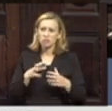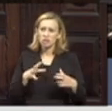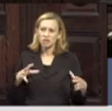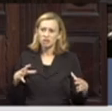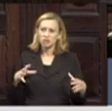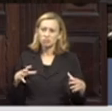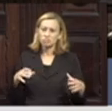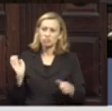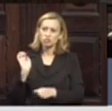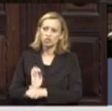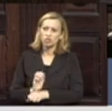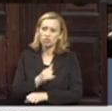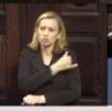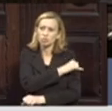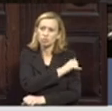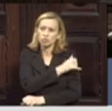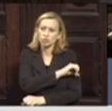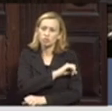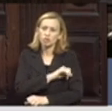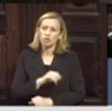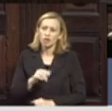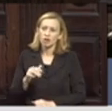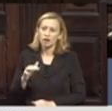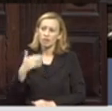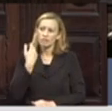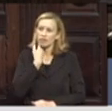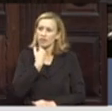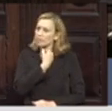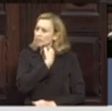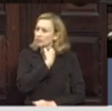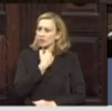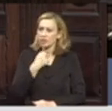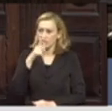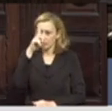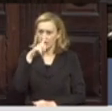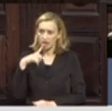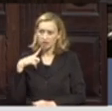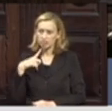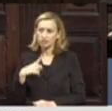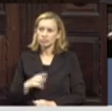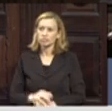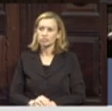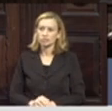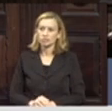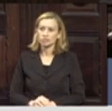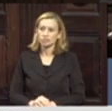vez, numa situação de alerta, falar sobre febre amarela.